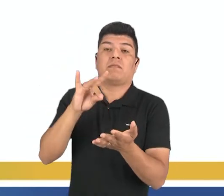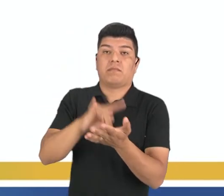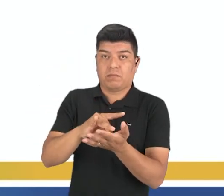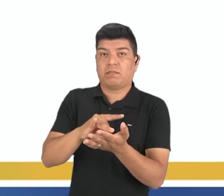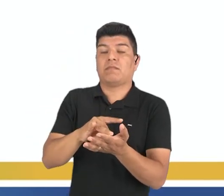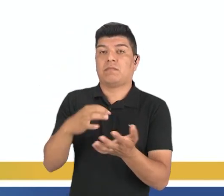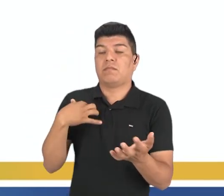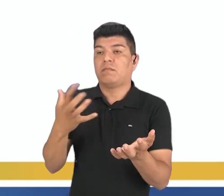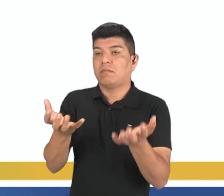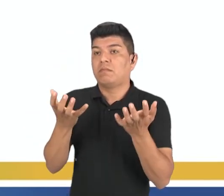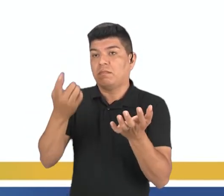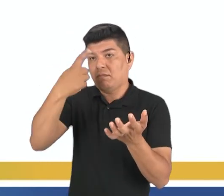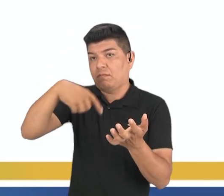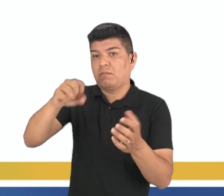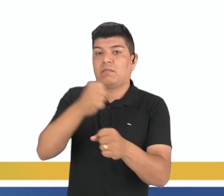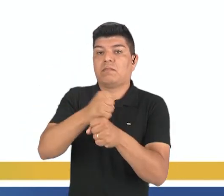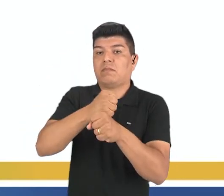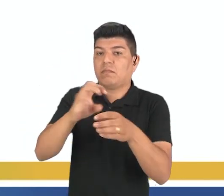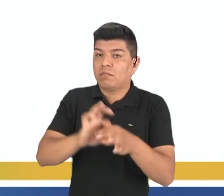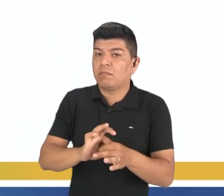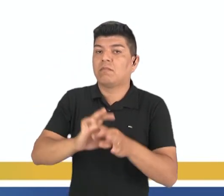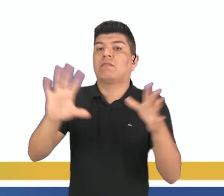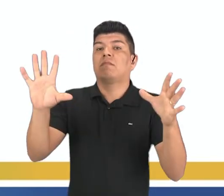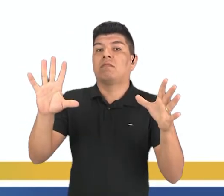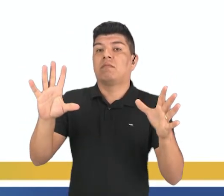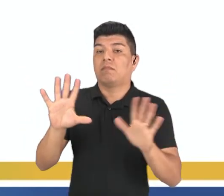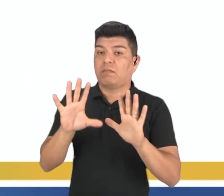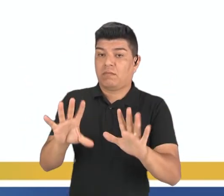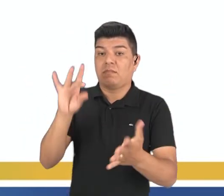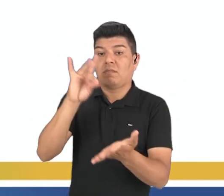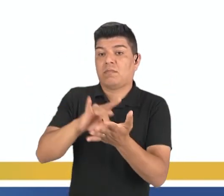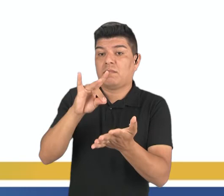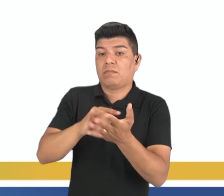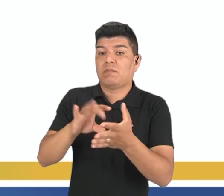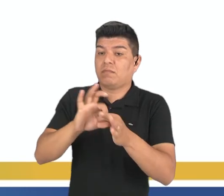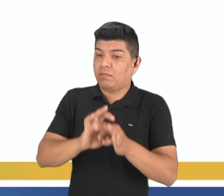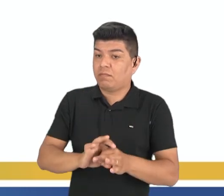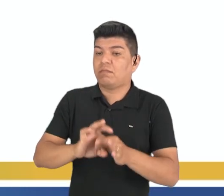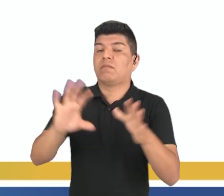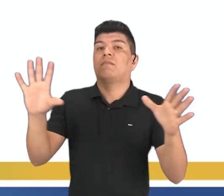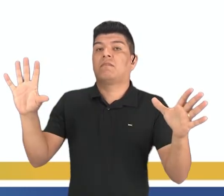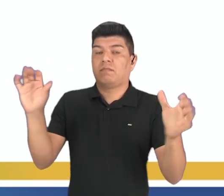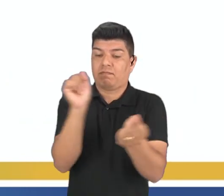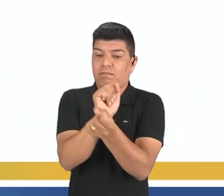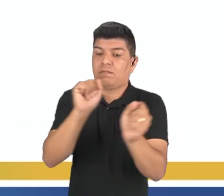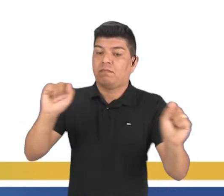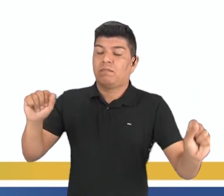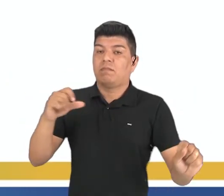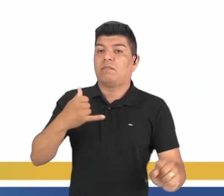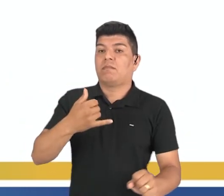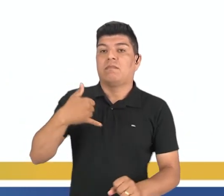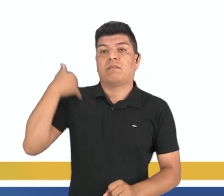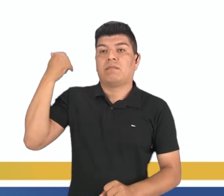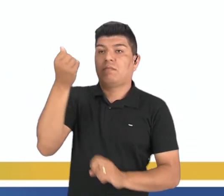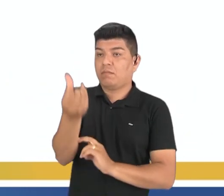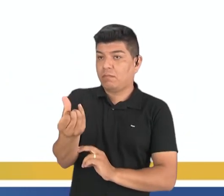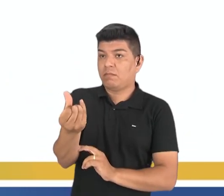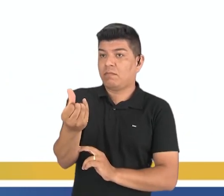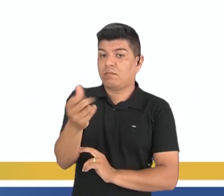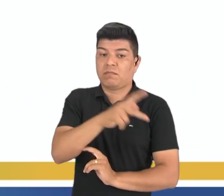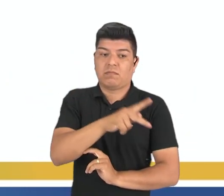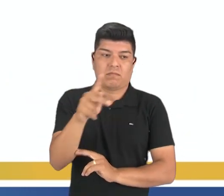mesmo, eu queria mais um ano livre. Sendo assim, a verdade vos libertará. Eu tenho 6 anos. A professora não